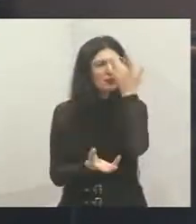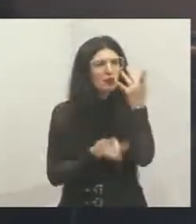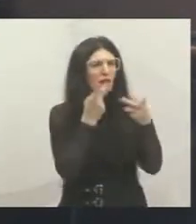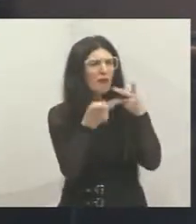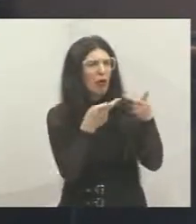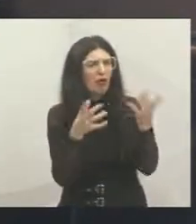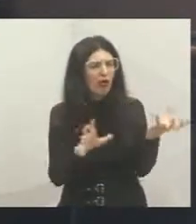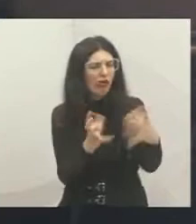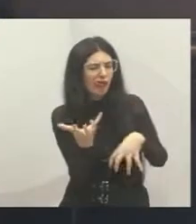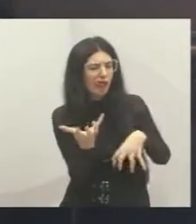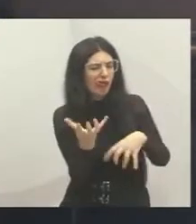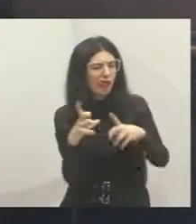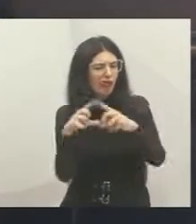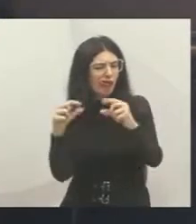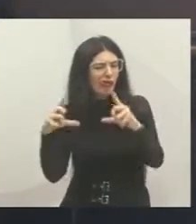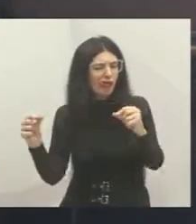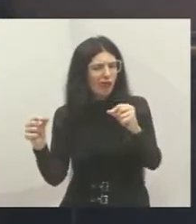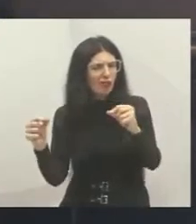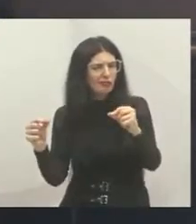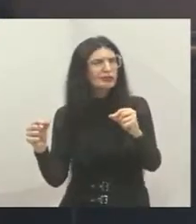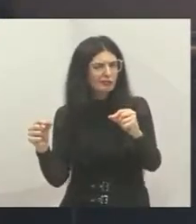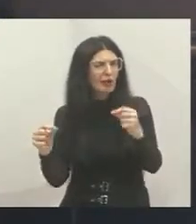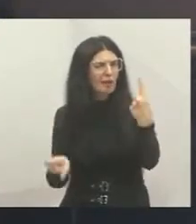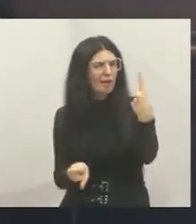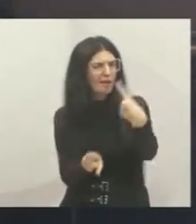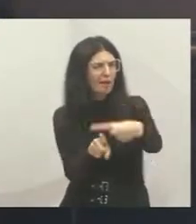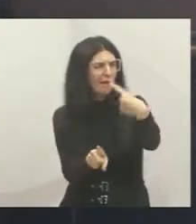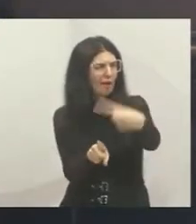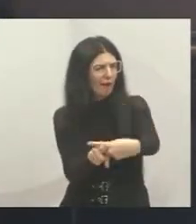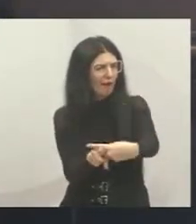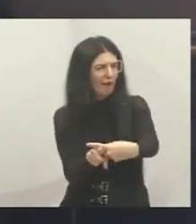em Brasília. Por quê?